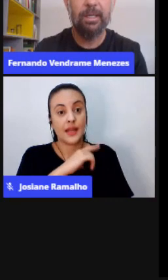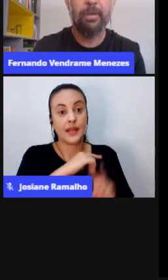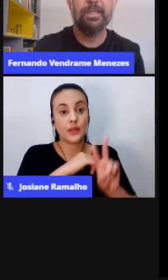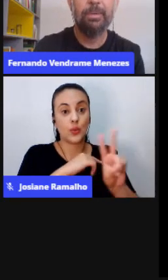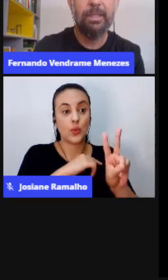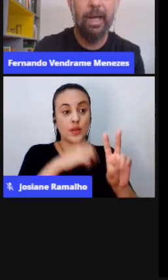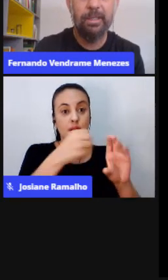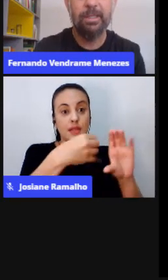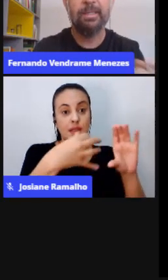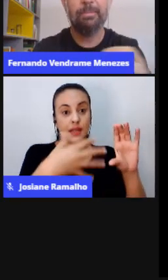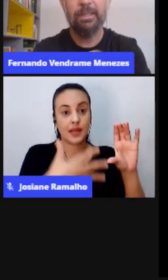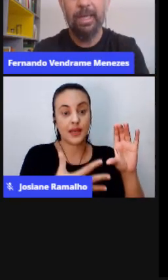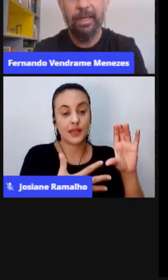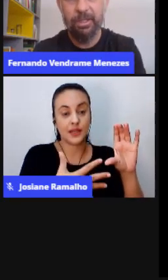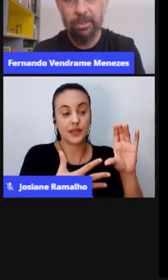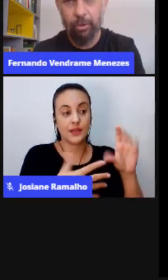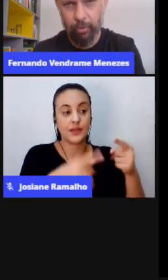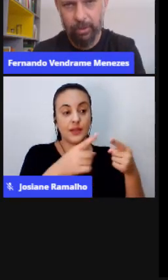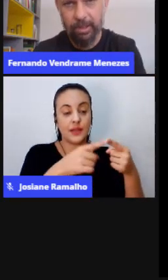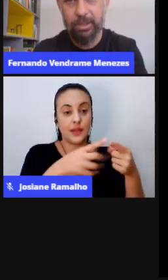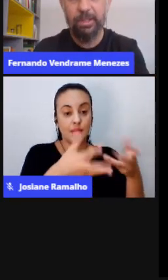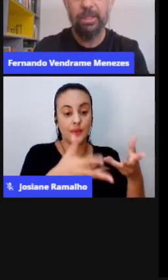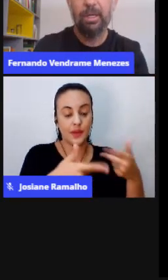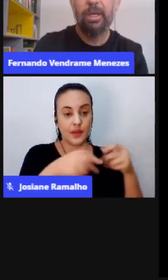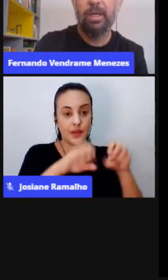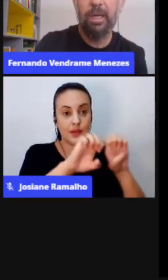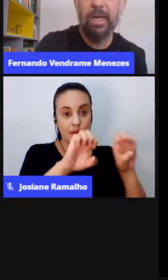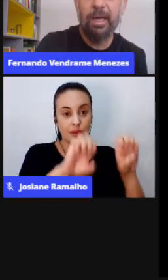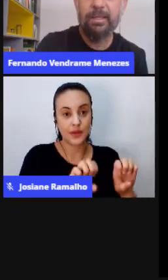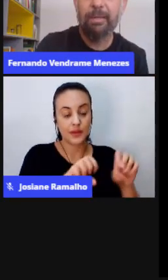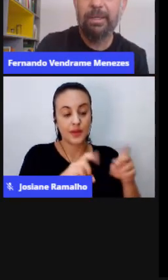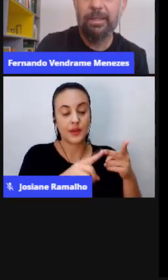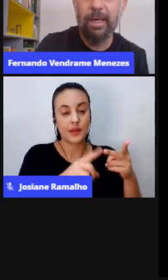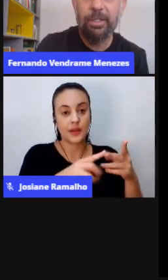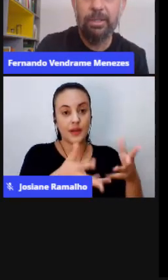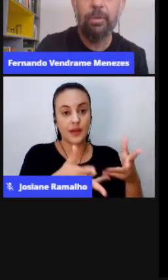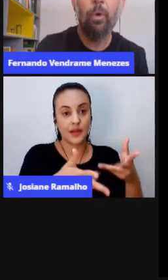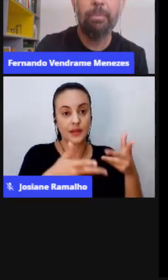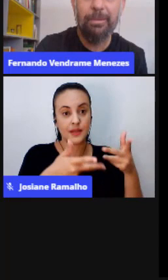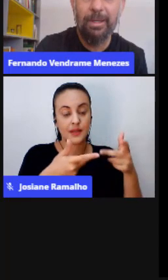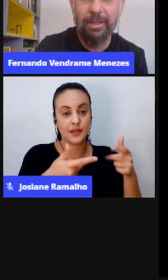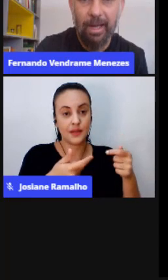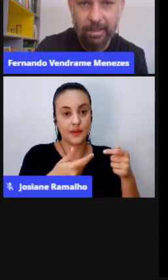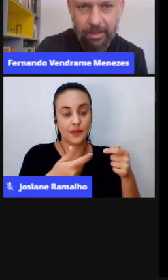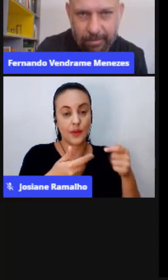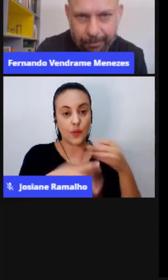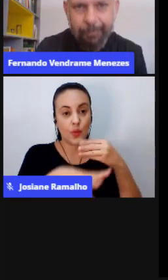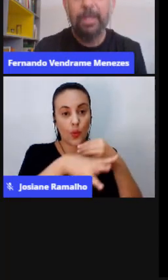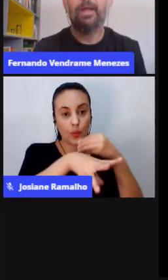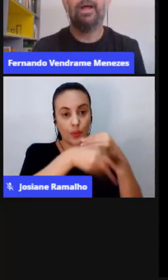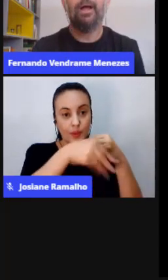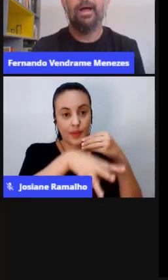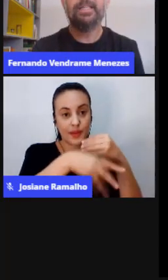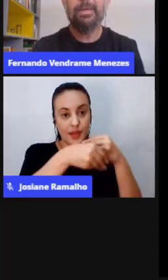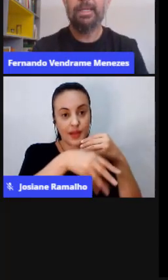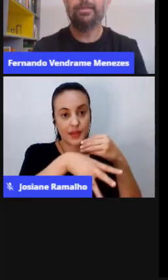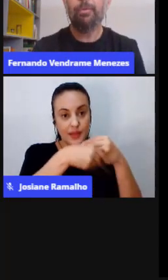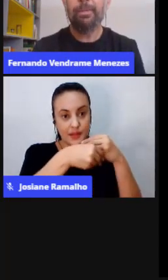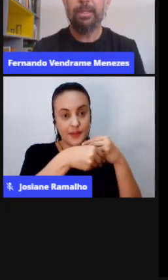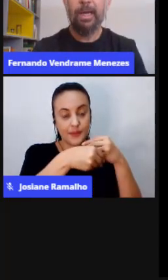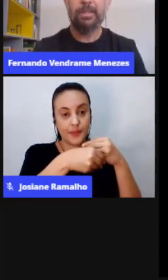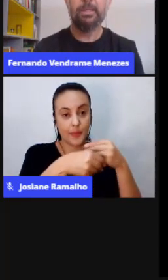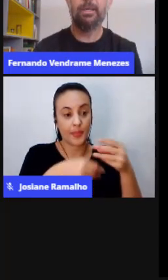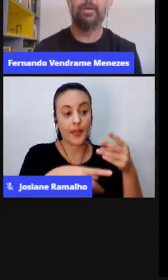características em relação às habilidades estruturantes e as habilidades complementares. As